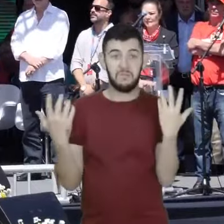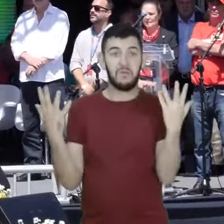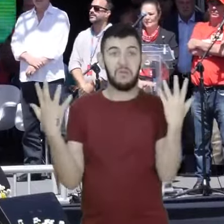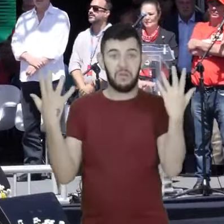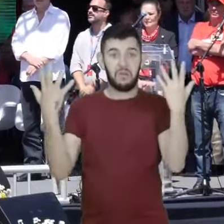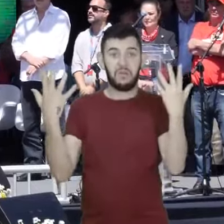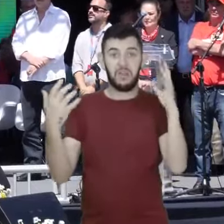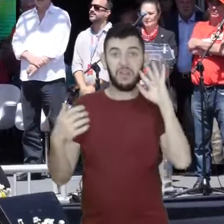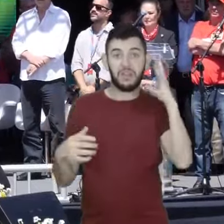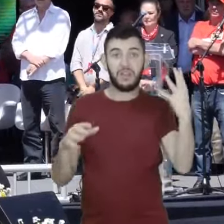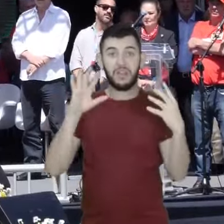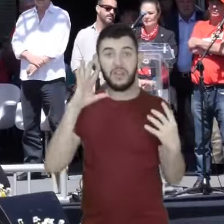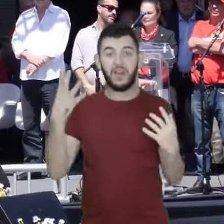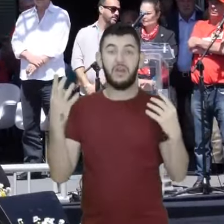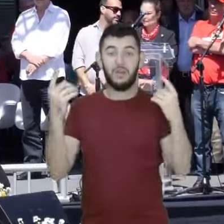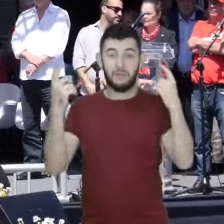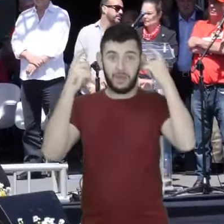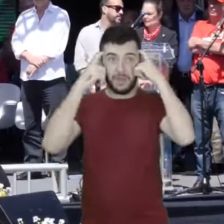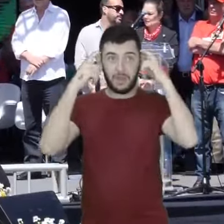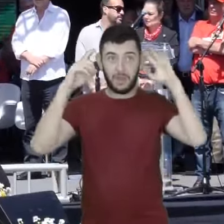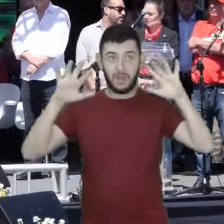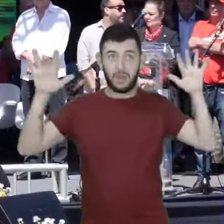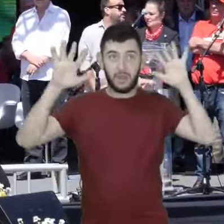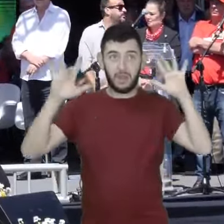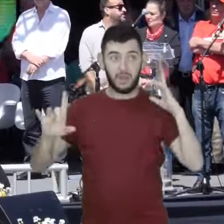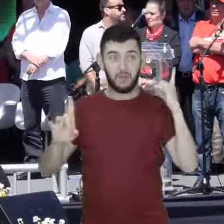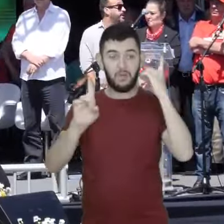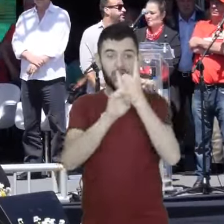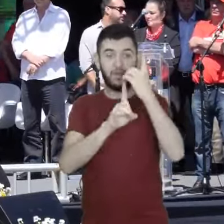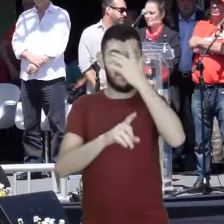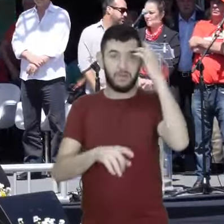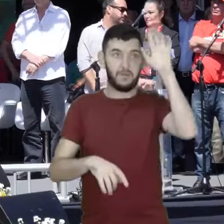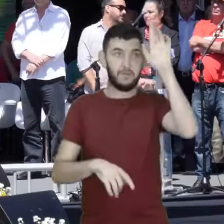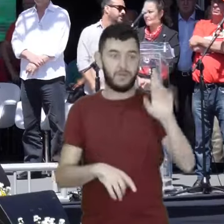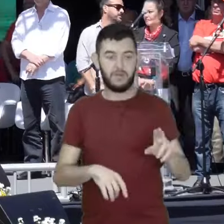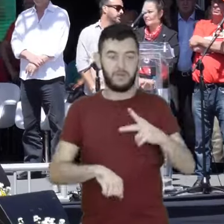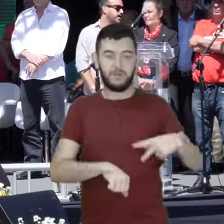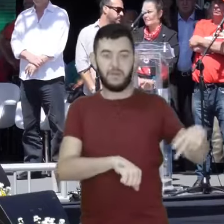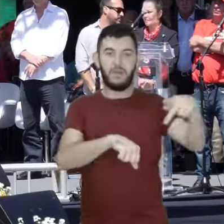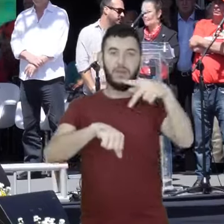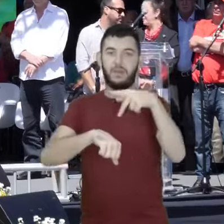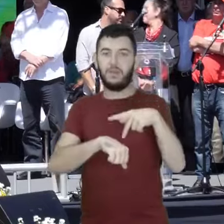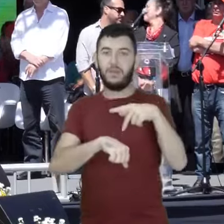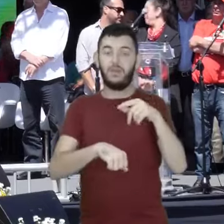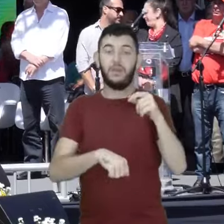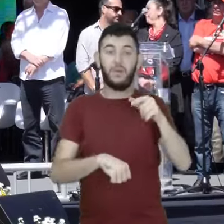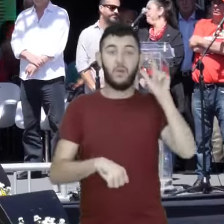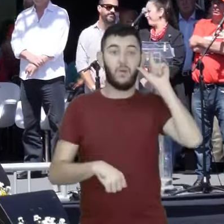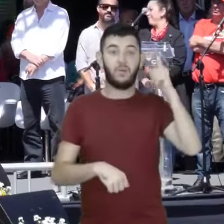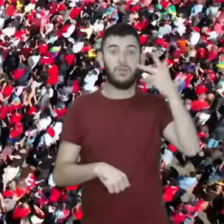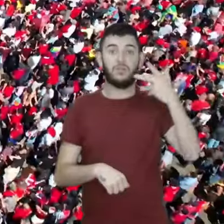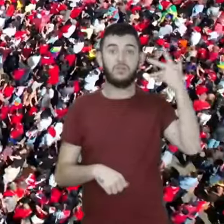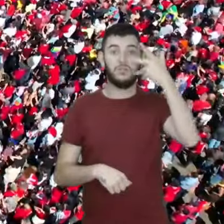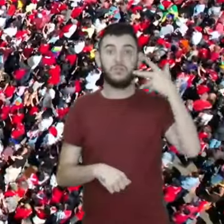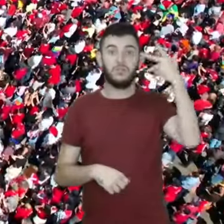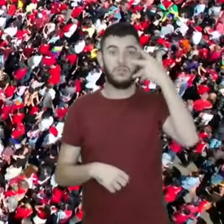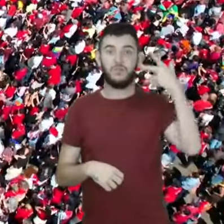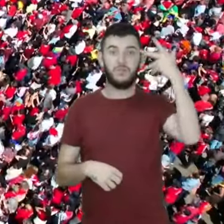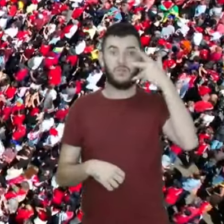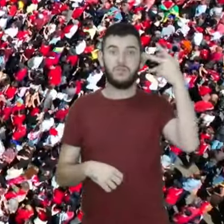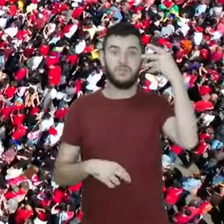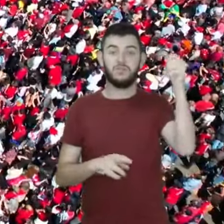muito chefe de Estado. E ontem ele teve que fazer um discurso no balcão da Embaixada Brasileira.